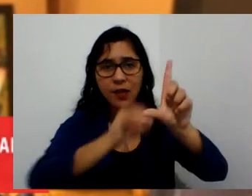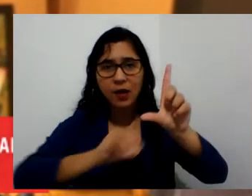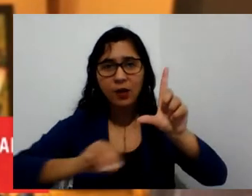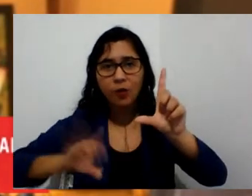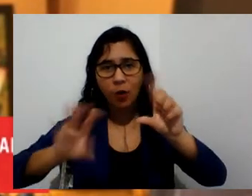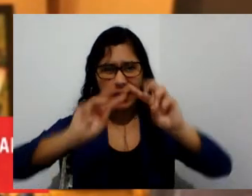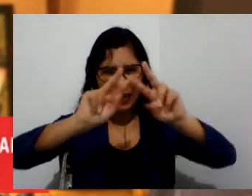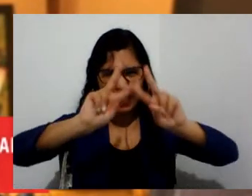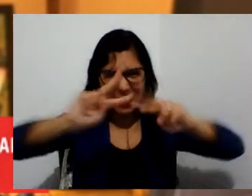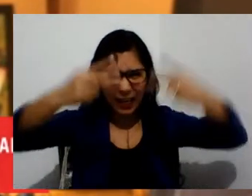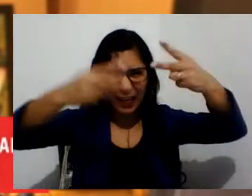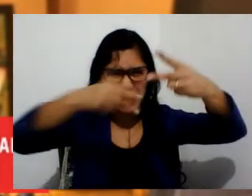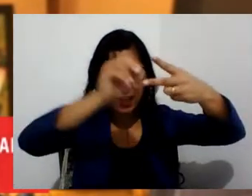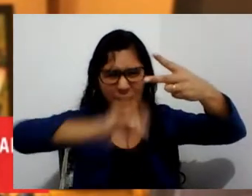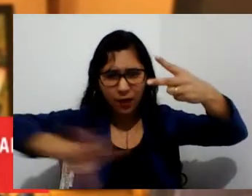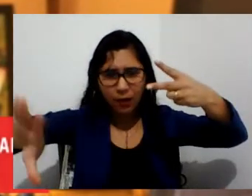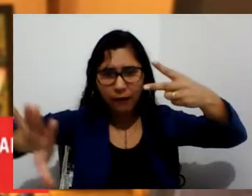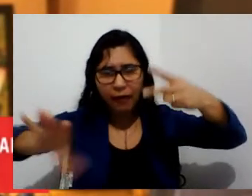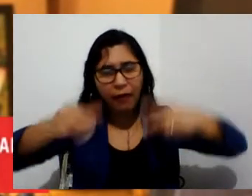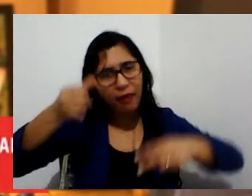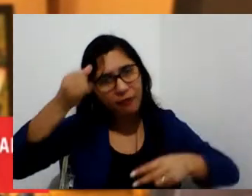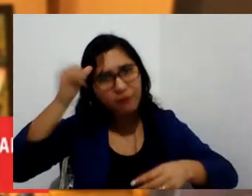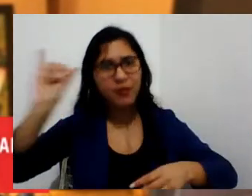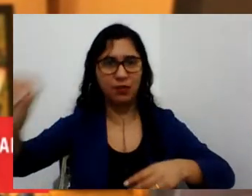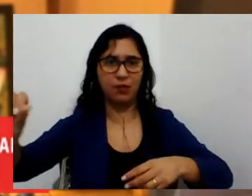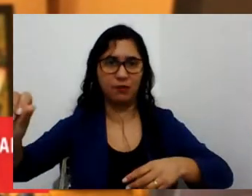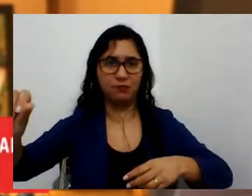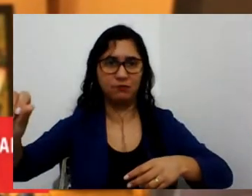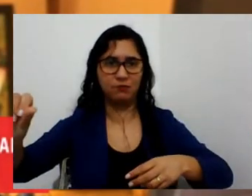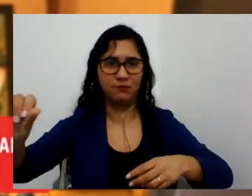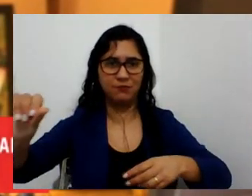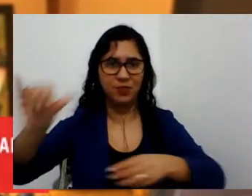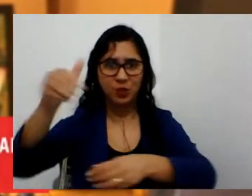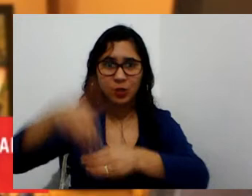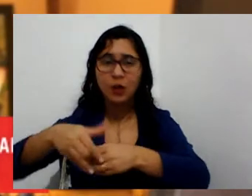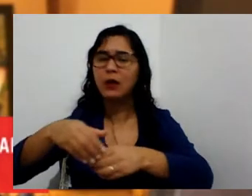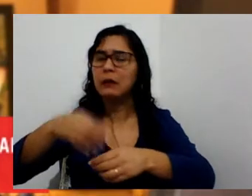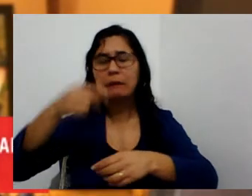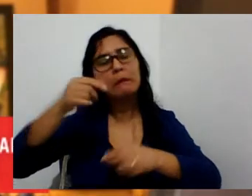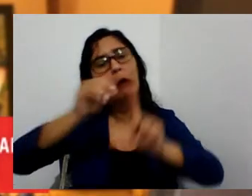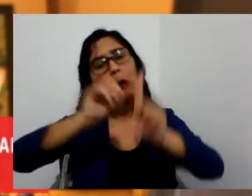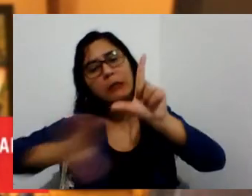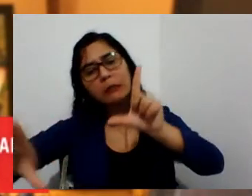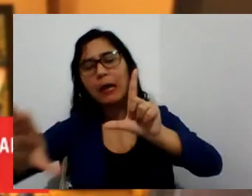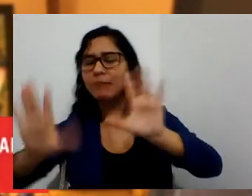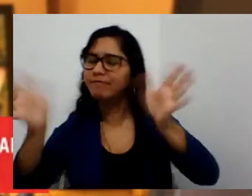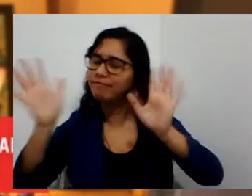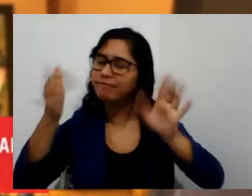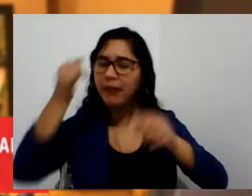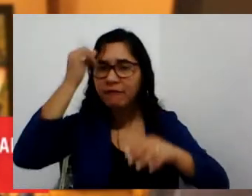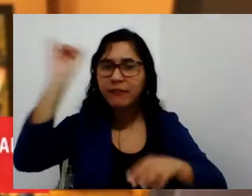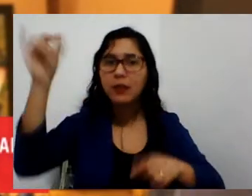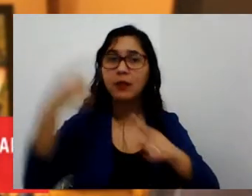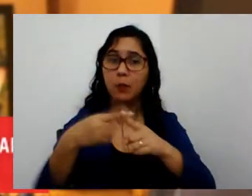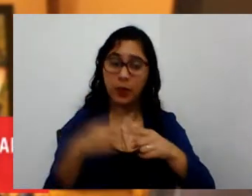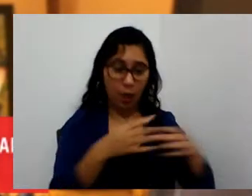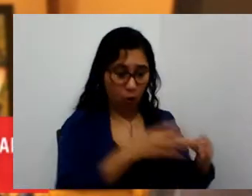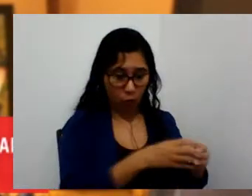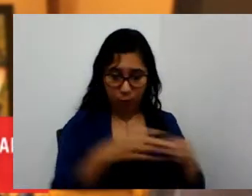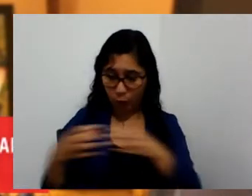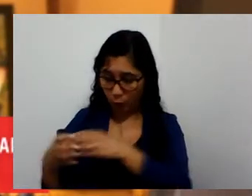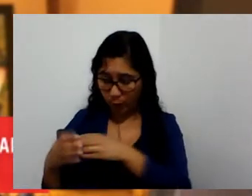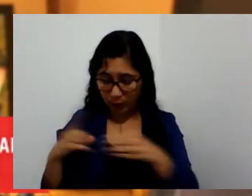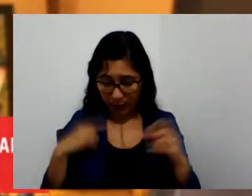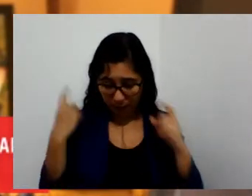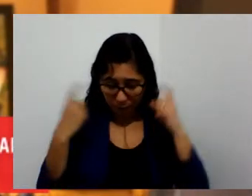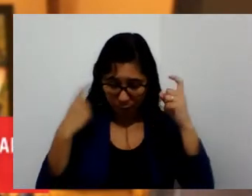link direto para as urnas, porque existe uma preocupação dessas duas comissões de que isso